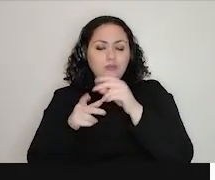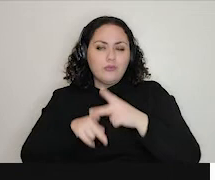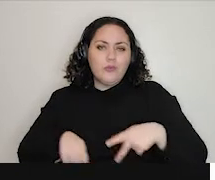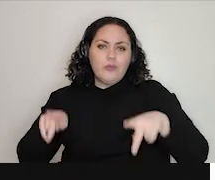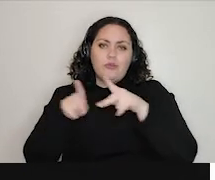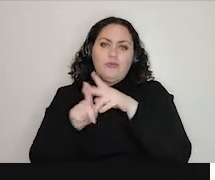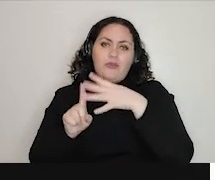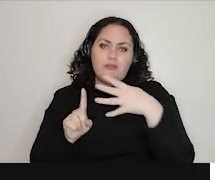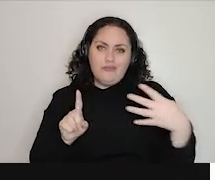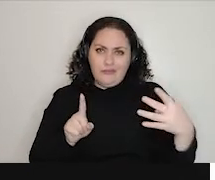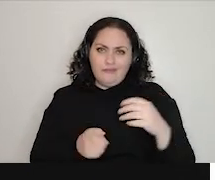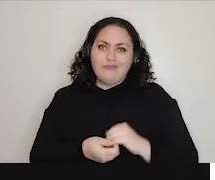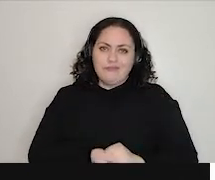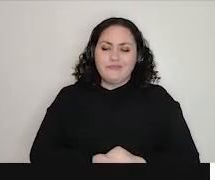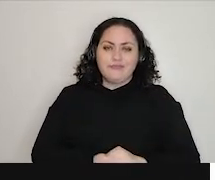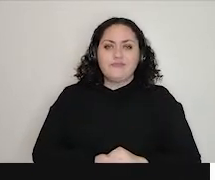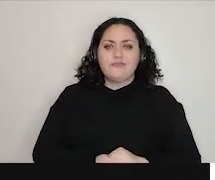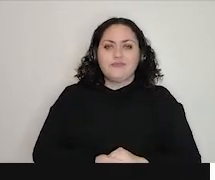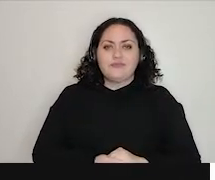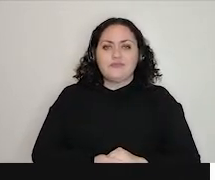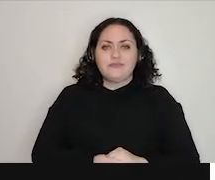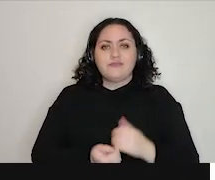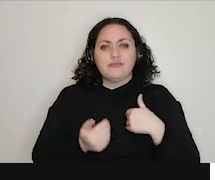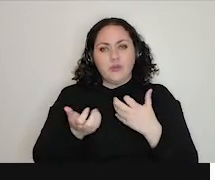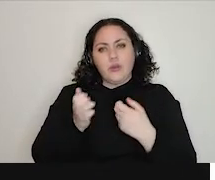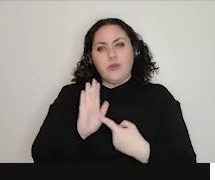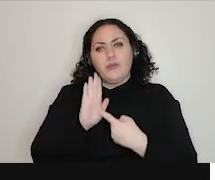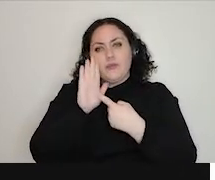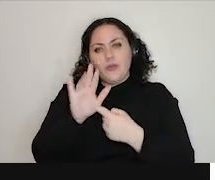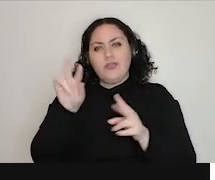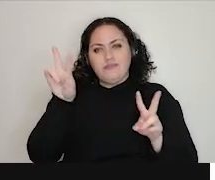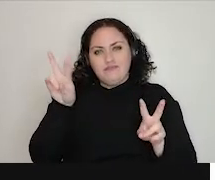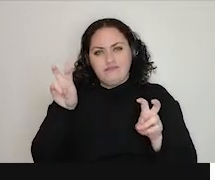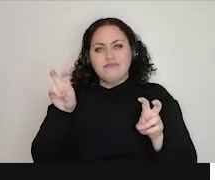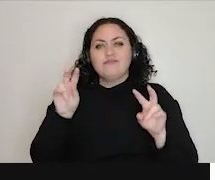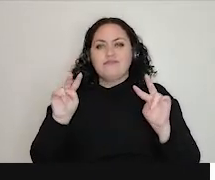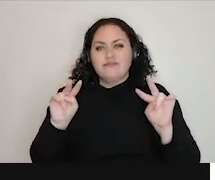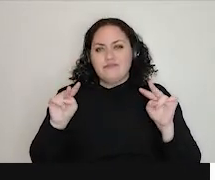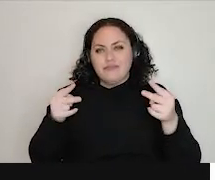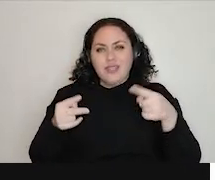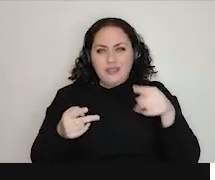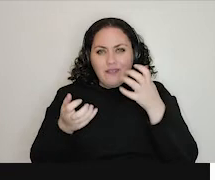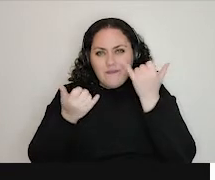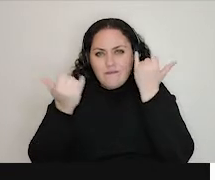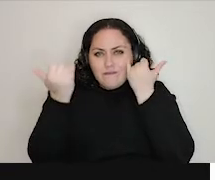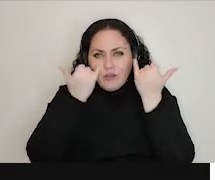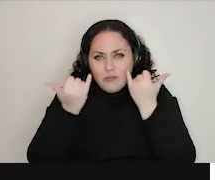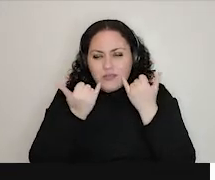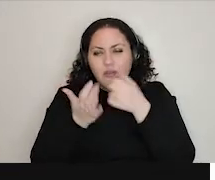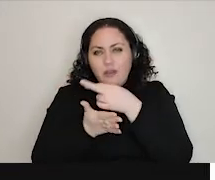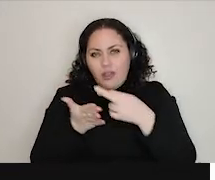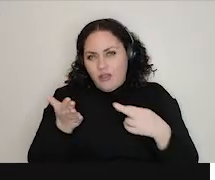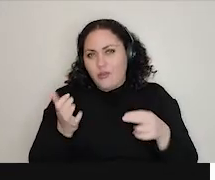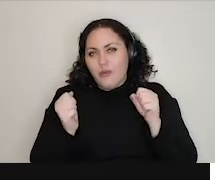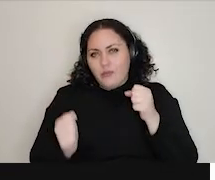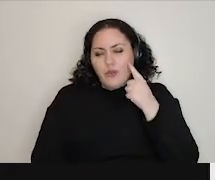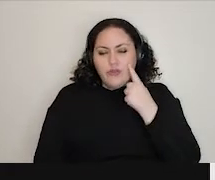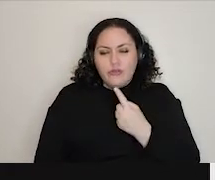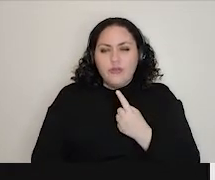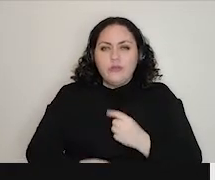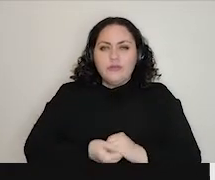população LGBTQIA+. E aí eu deixo aqui como referência para quem quiser acessar mais informação, esse relatório.